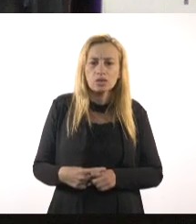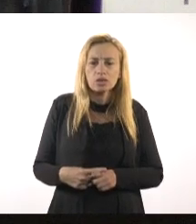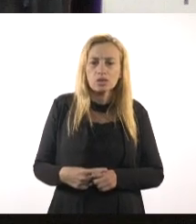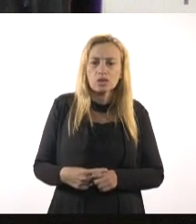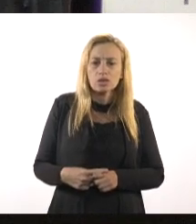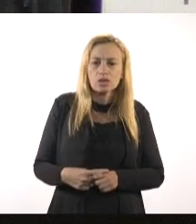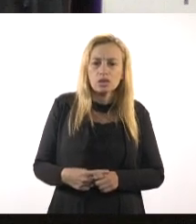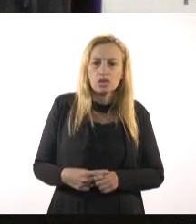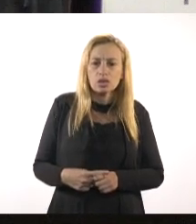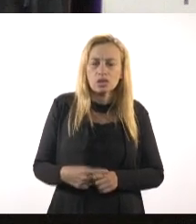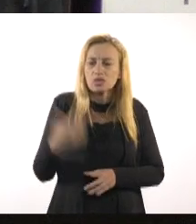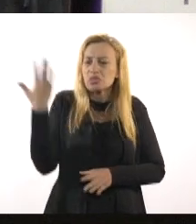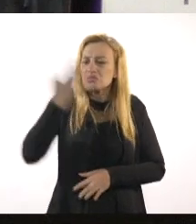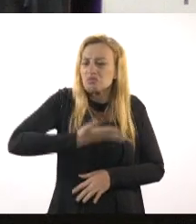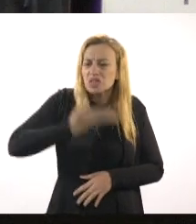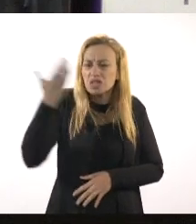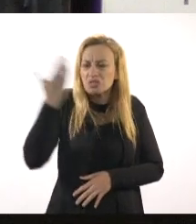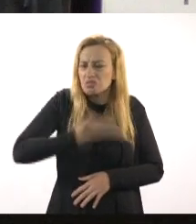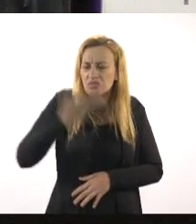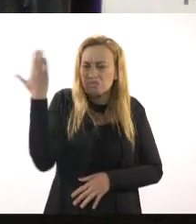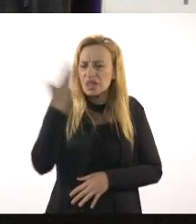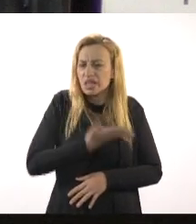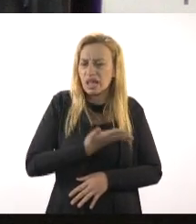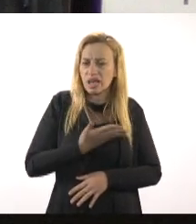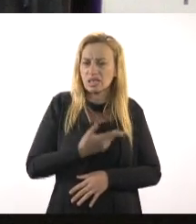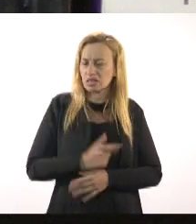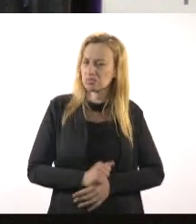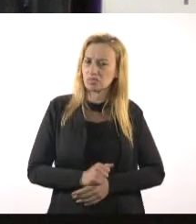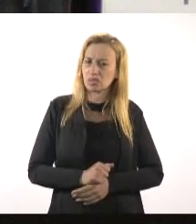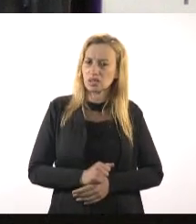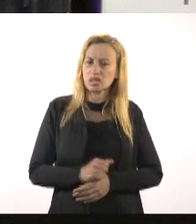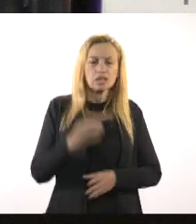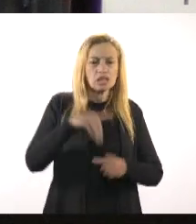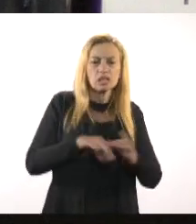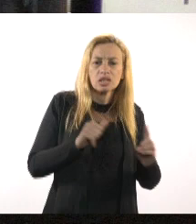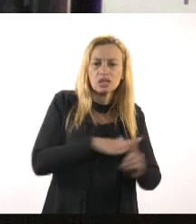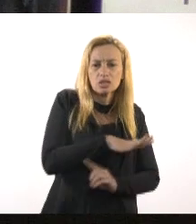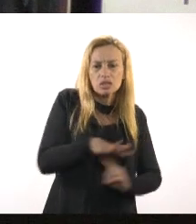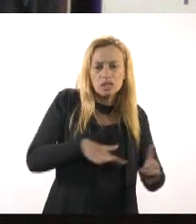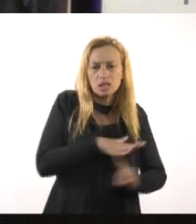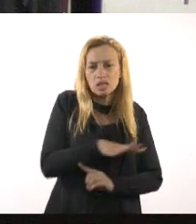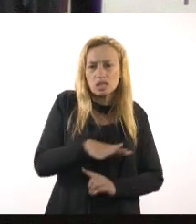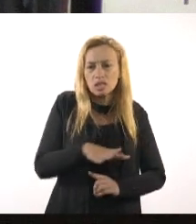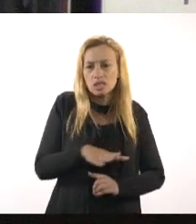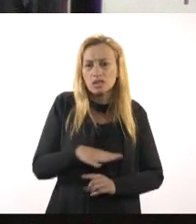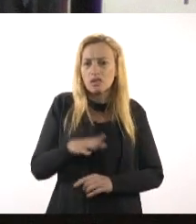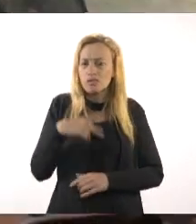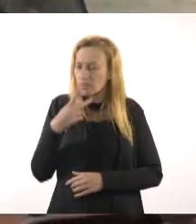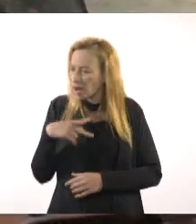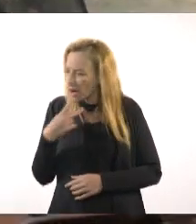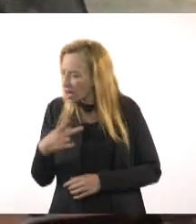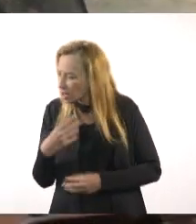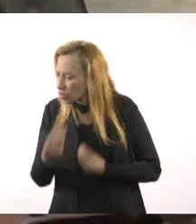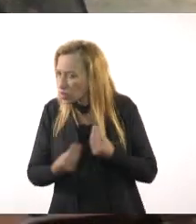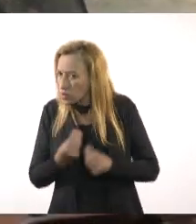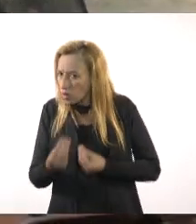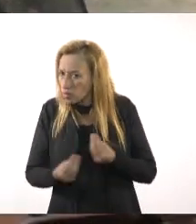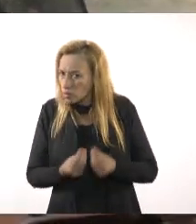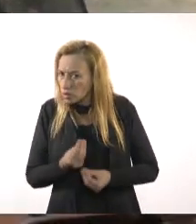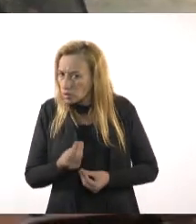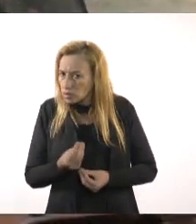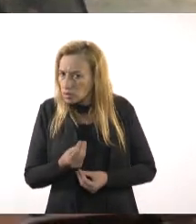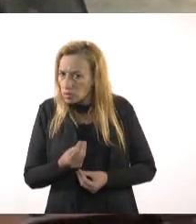Eles são invisíveis, eles são execrados da sociedade. E eu queria, então, dizer como é que eles são,